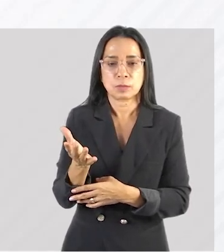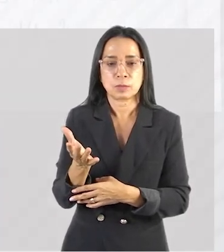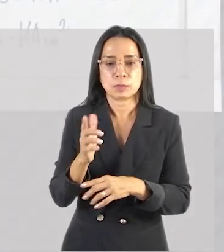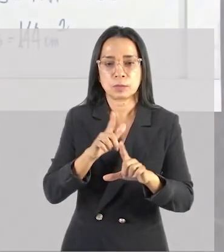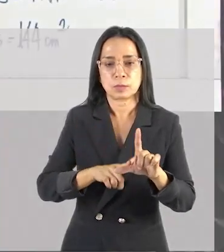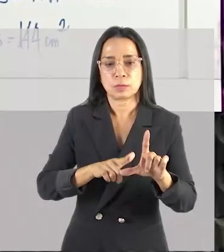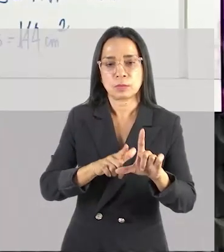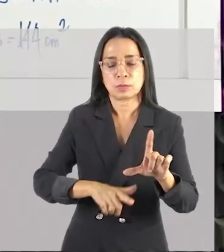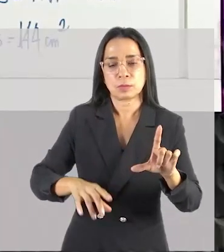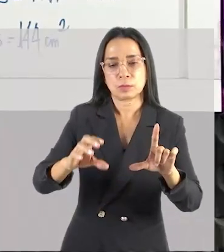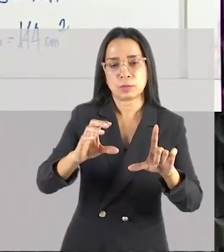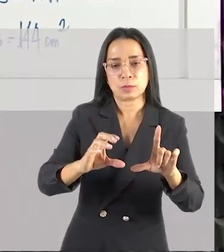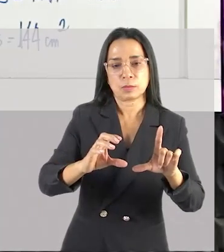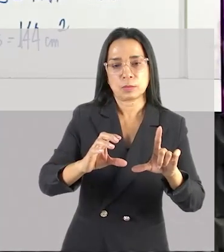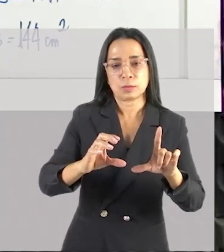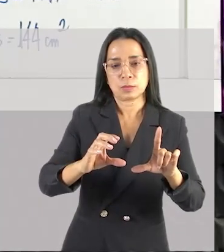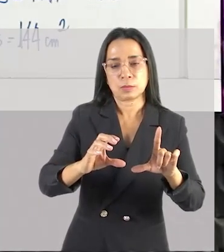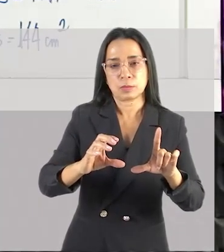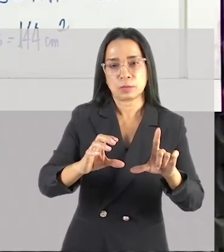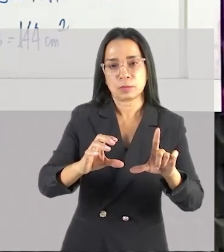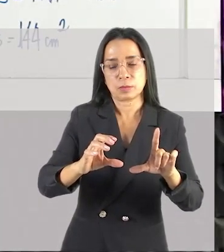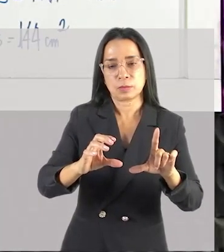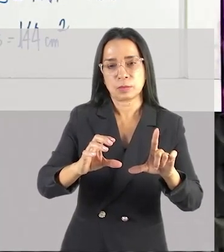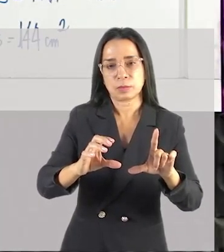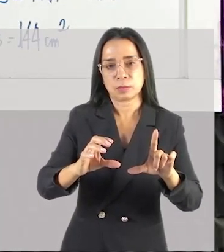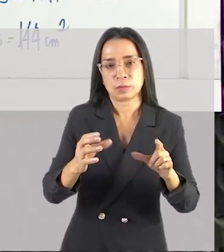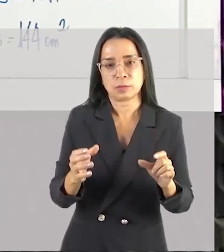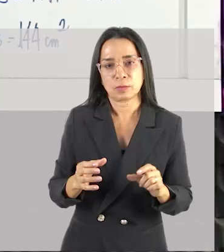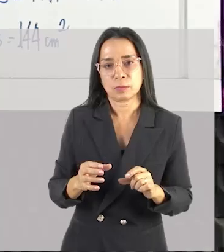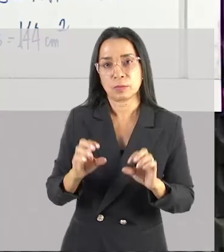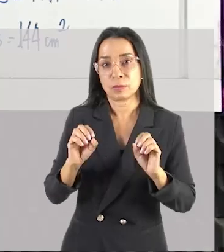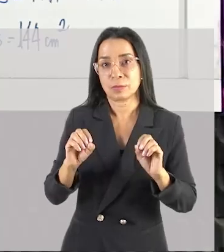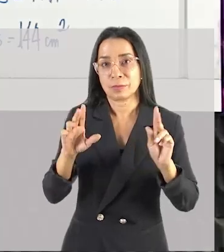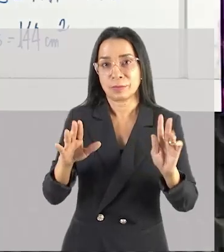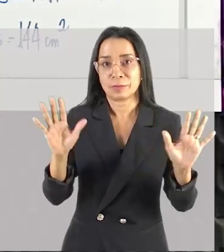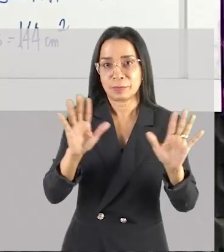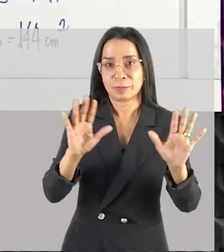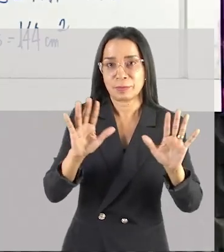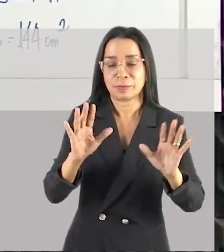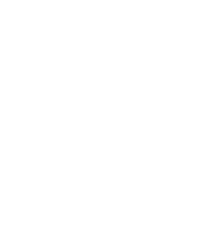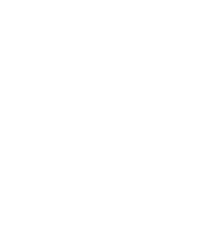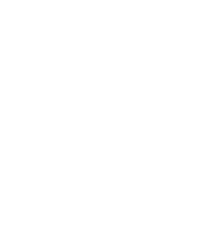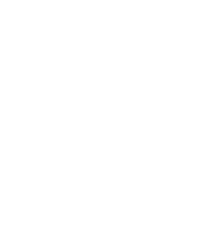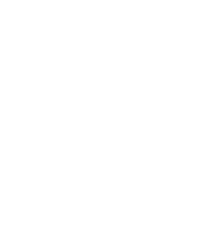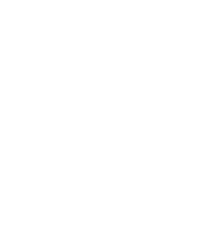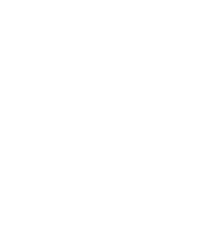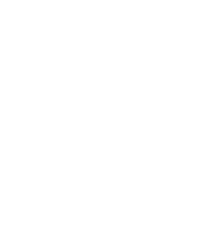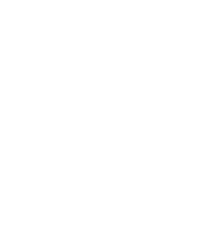é a letra C de casa. Valeu, turma. Até o próximo vídeo.